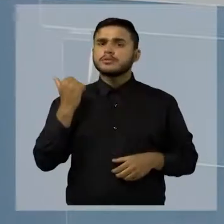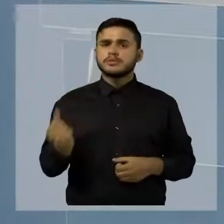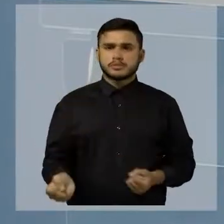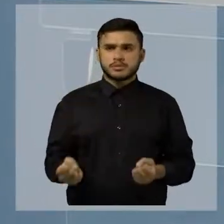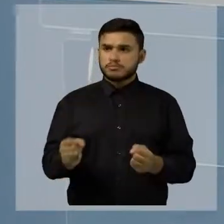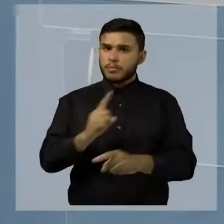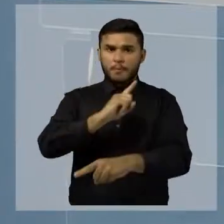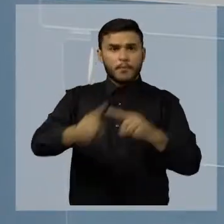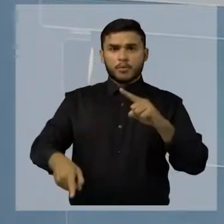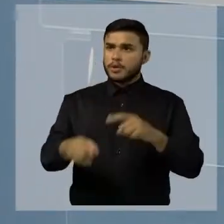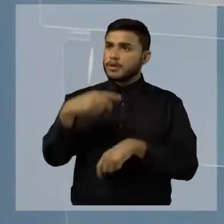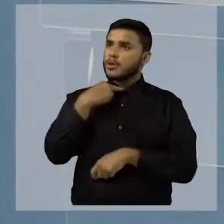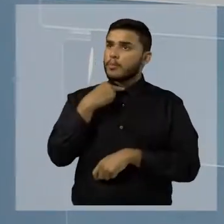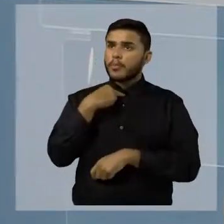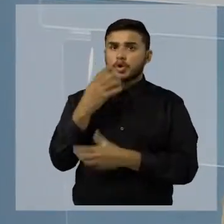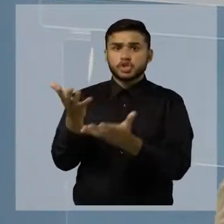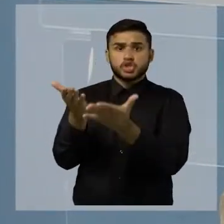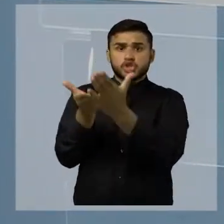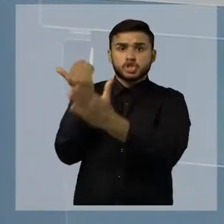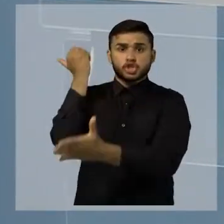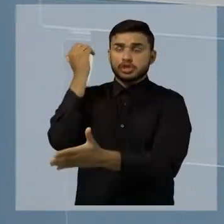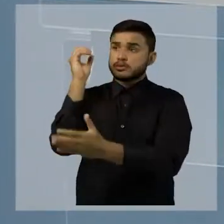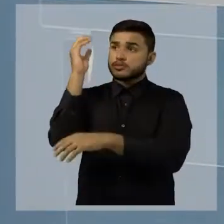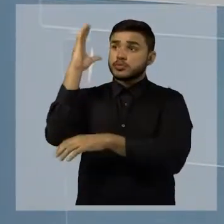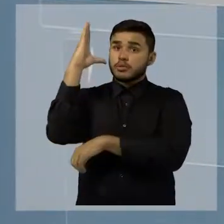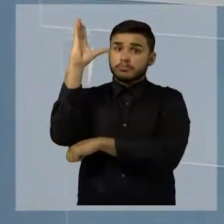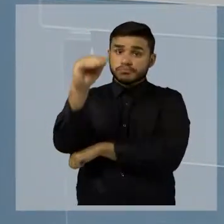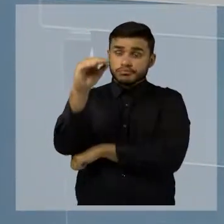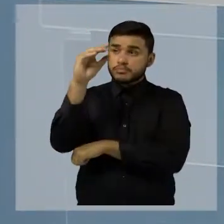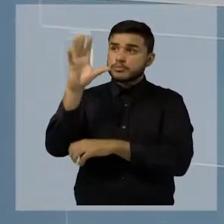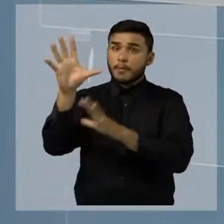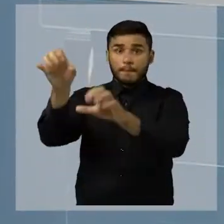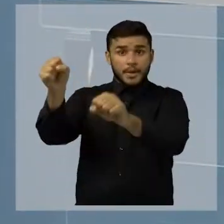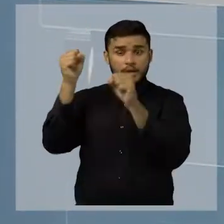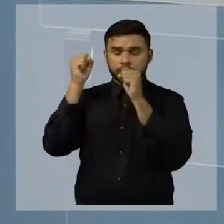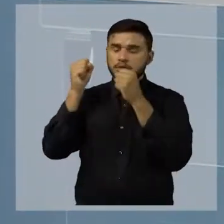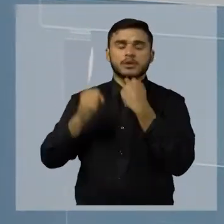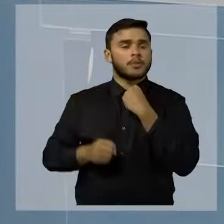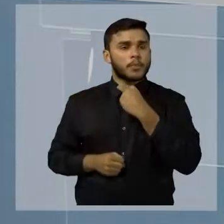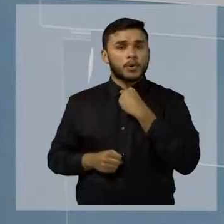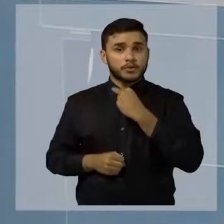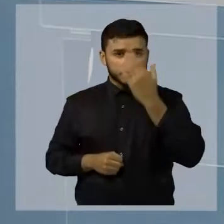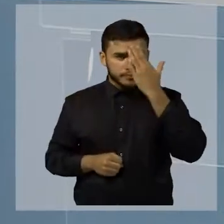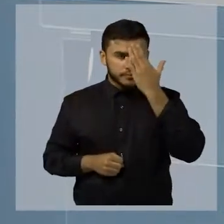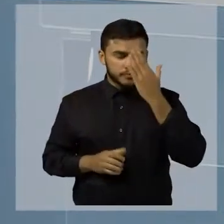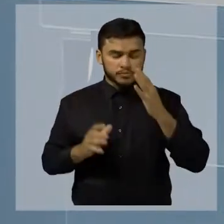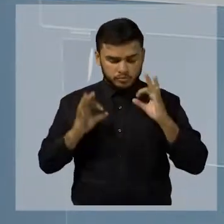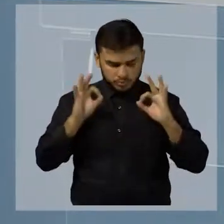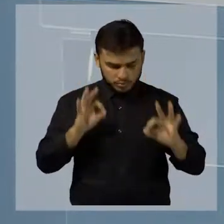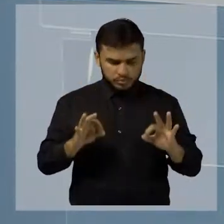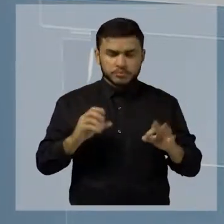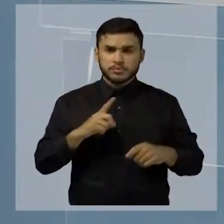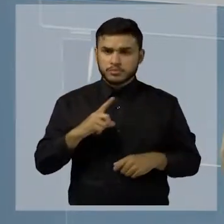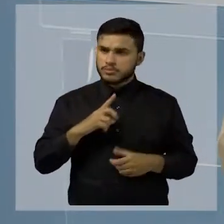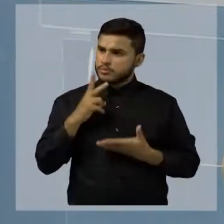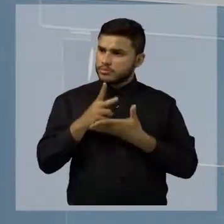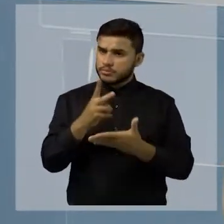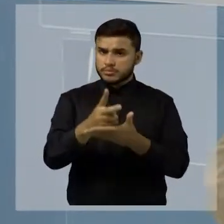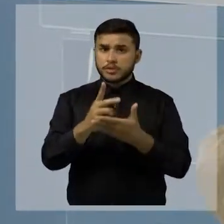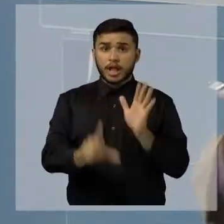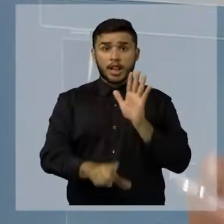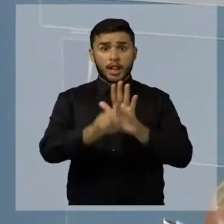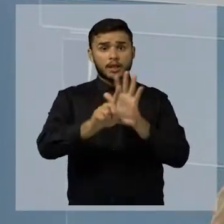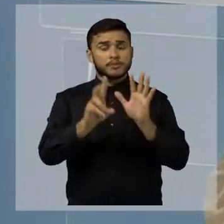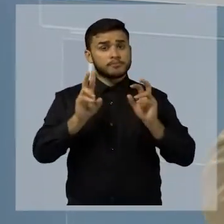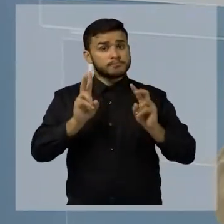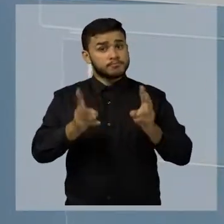arguiu a eficácia da norma, que é um dos instrumentos do direito, no aspecto da constitucionalidade, para que a norma pegue, para que a lei